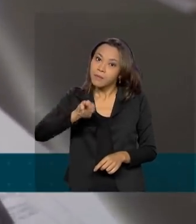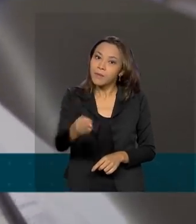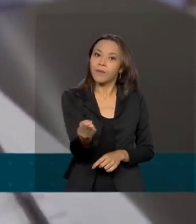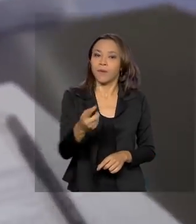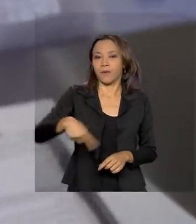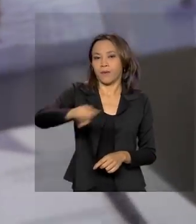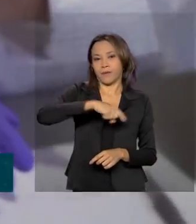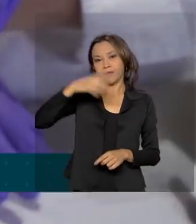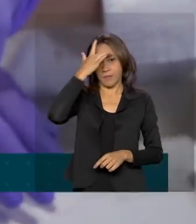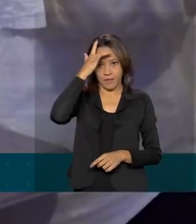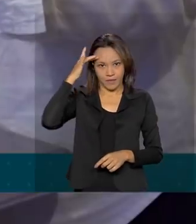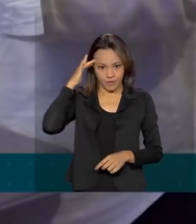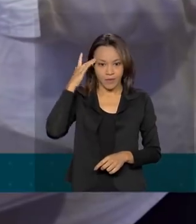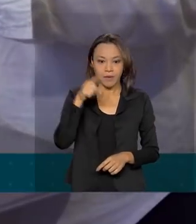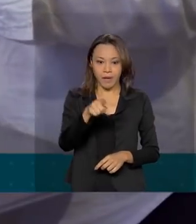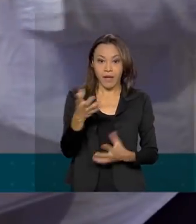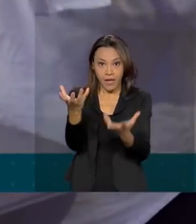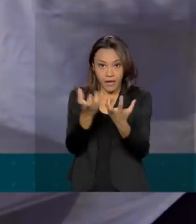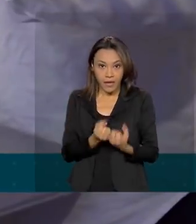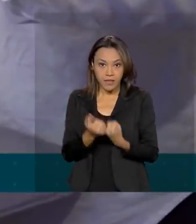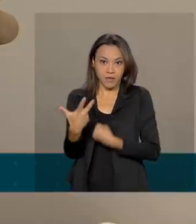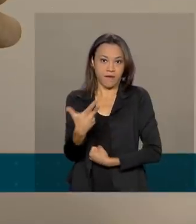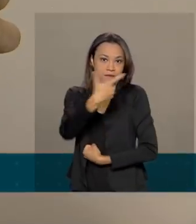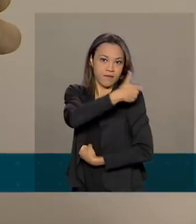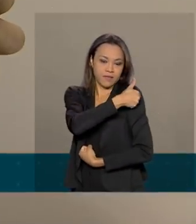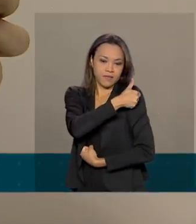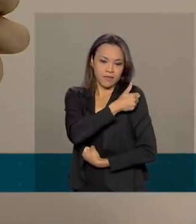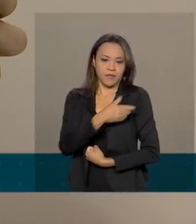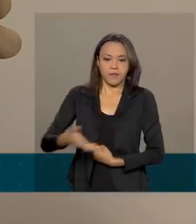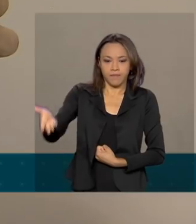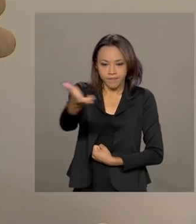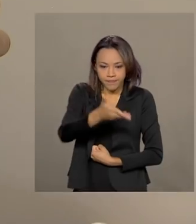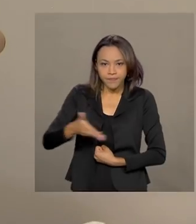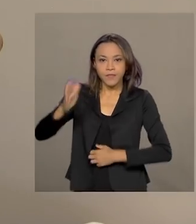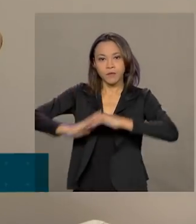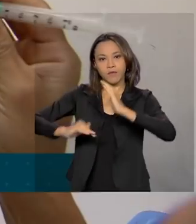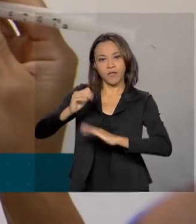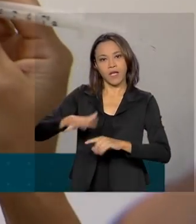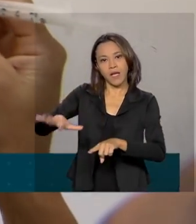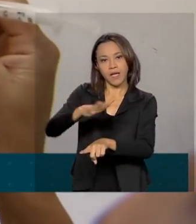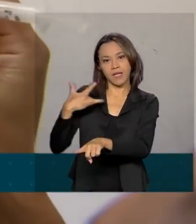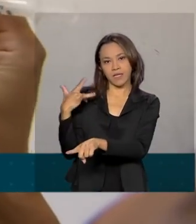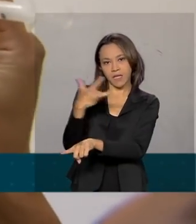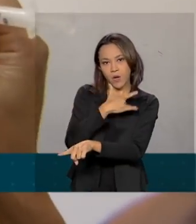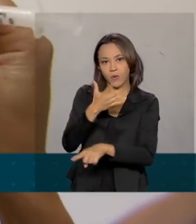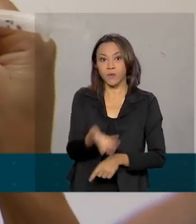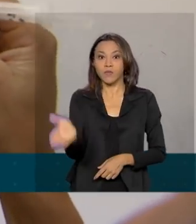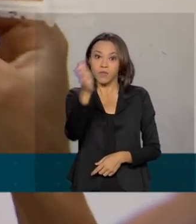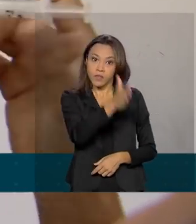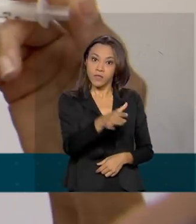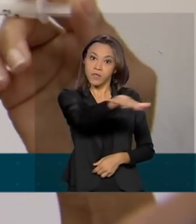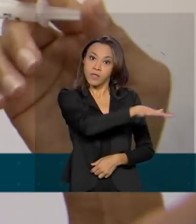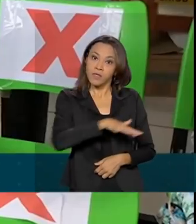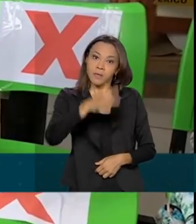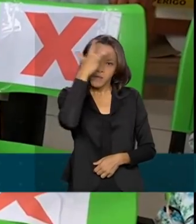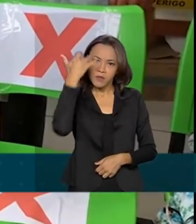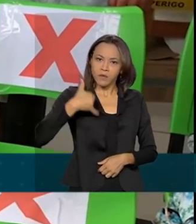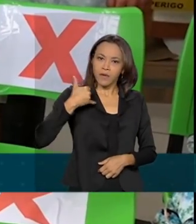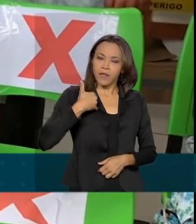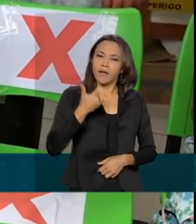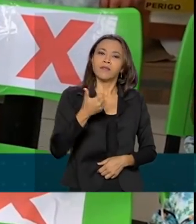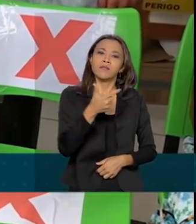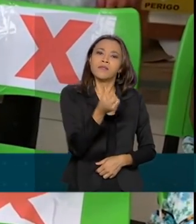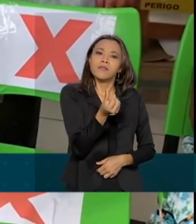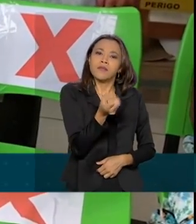receber a vacina contra a cor vídeo 19 como os trabalhadores da área de saúde as pessoas de 60 anos ou mais